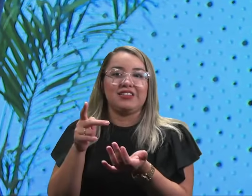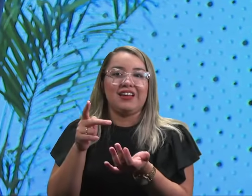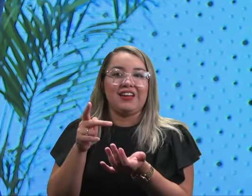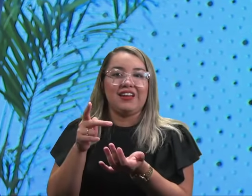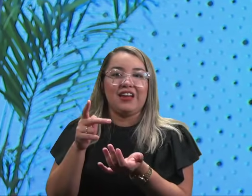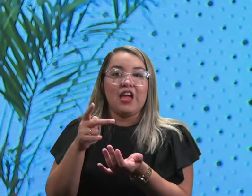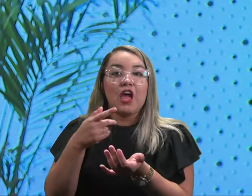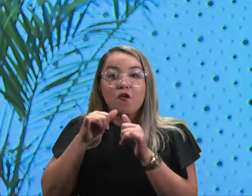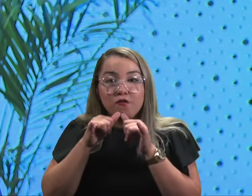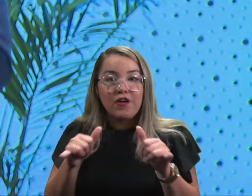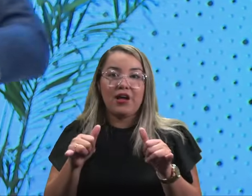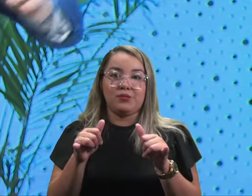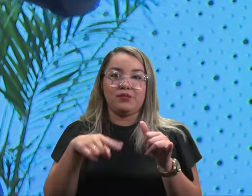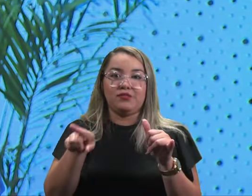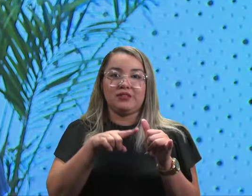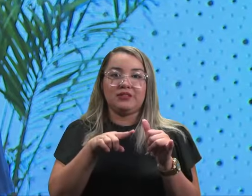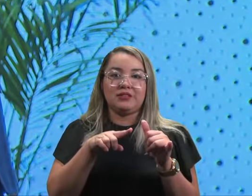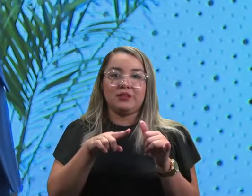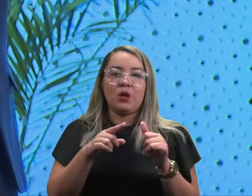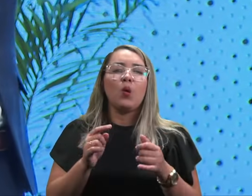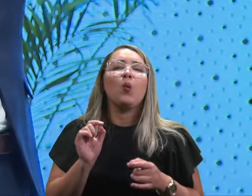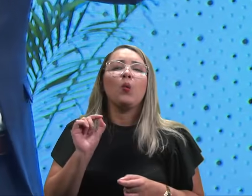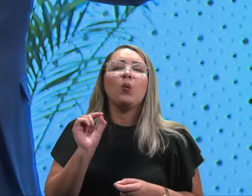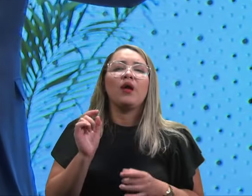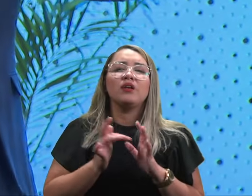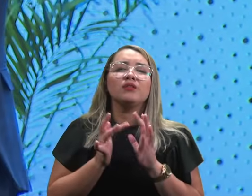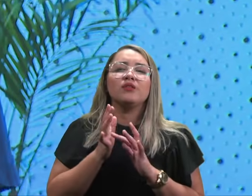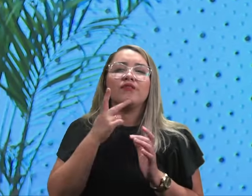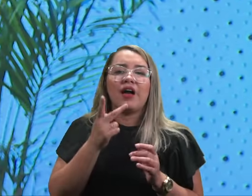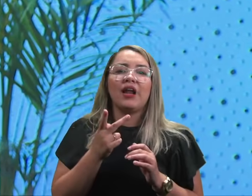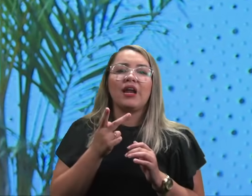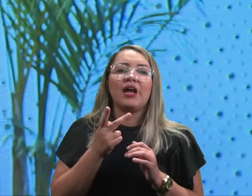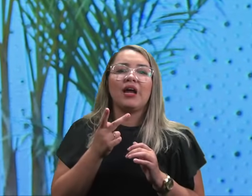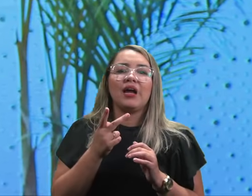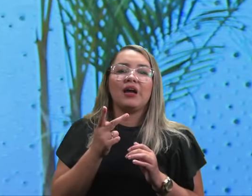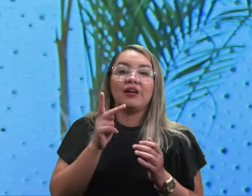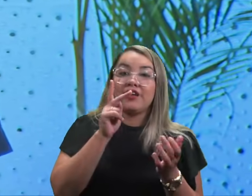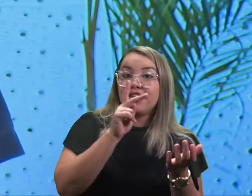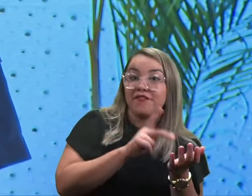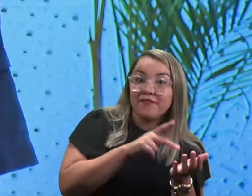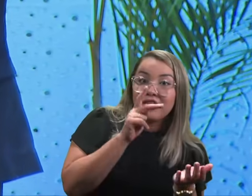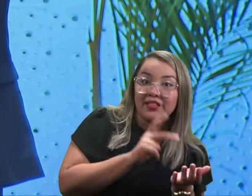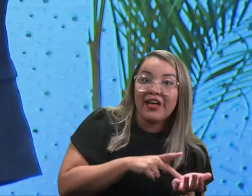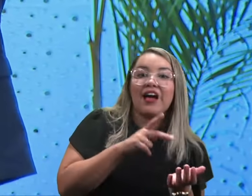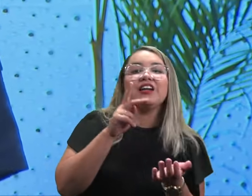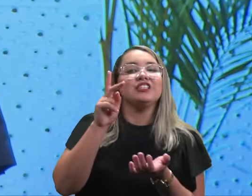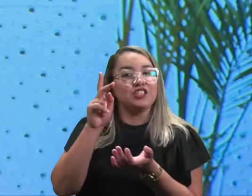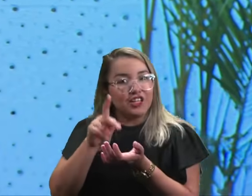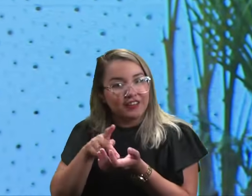digo. Quais são as palavras que Jesus diz para mim, igreja?